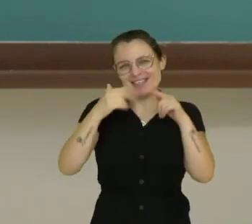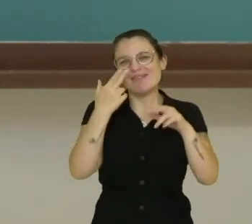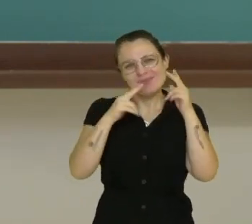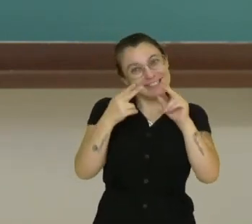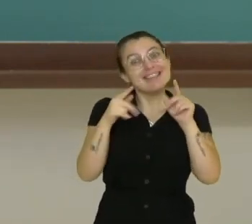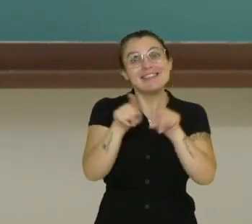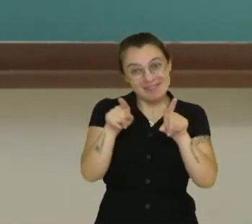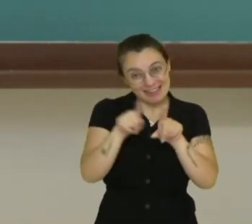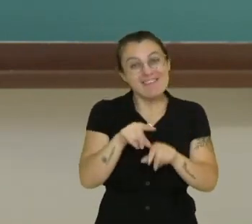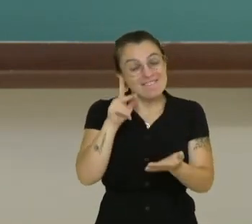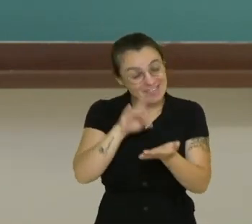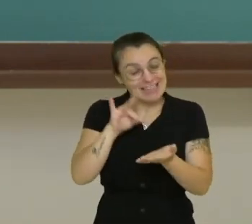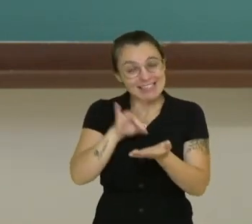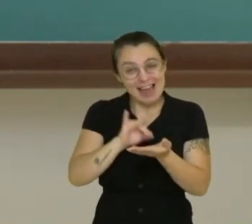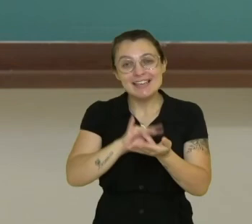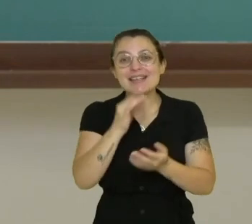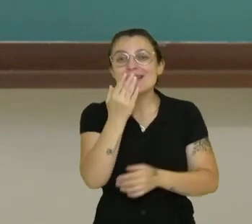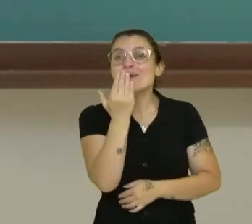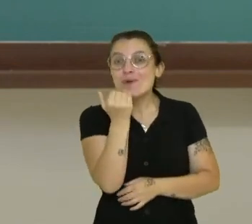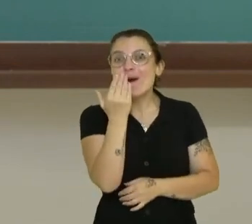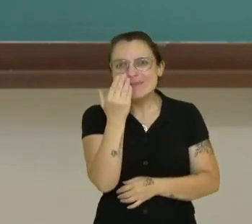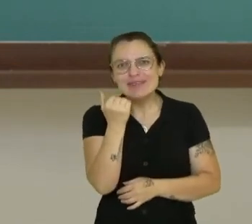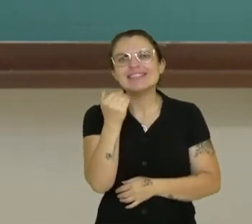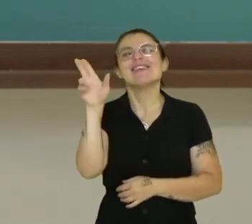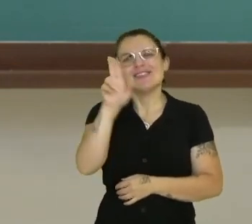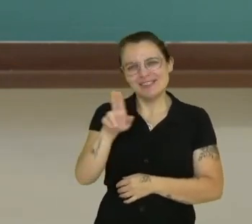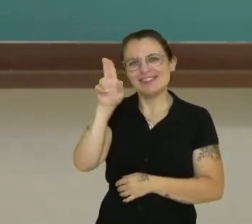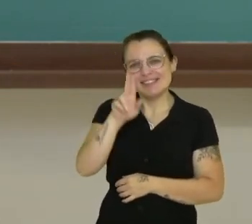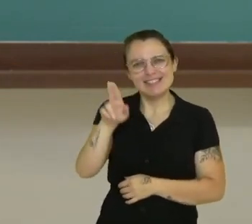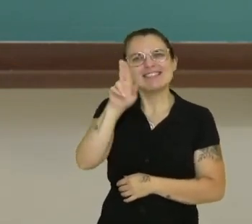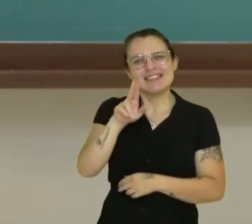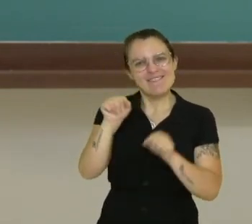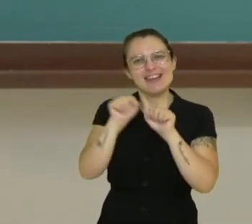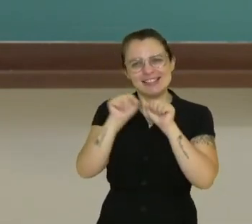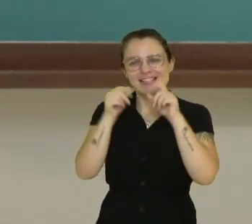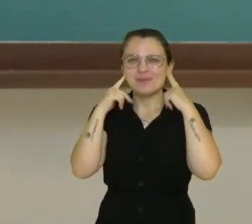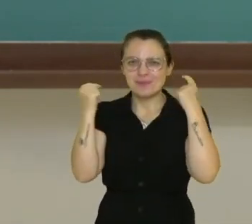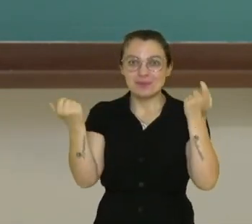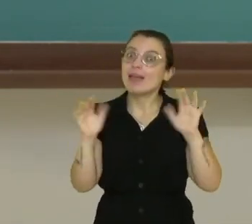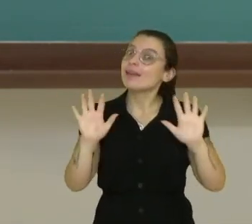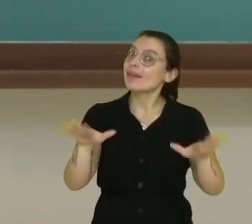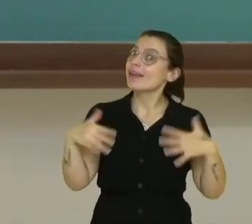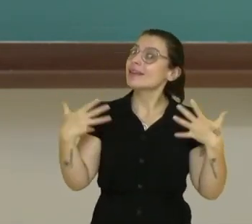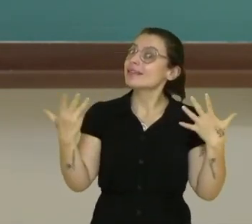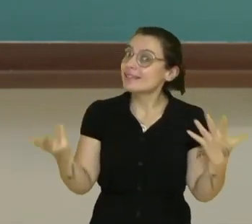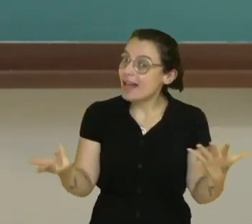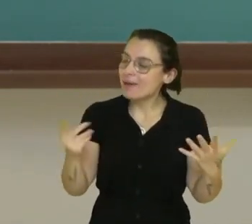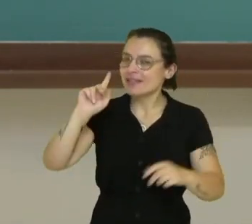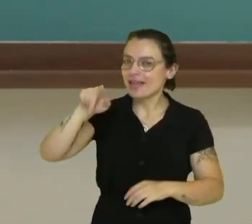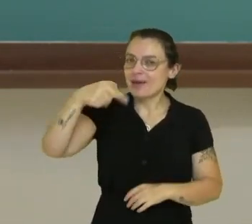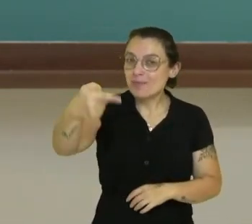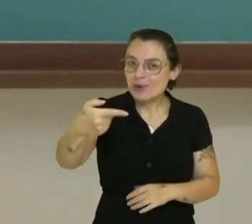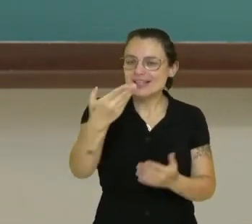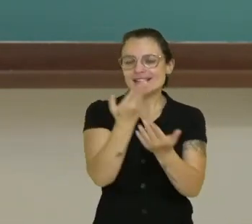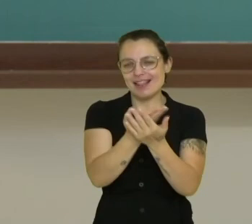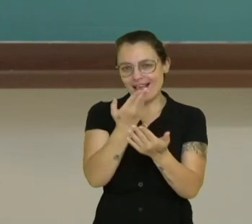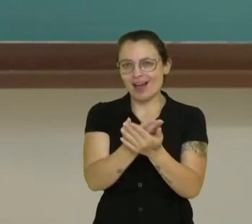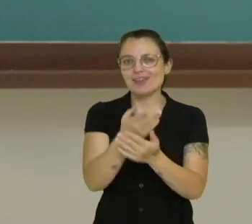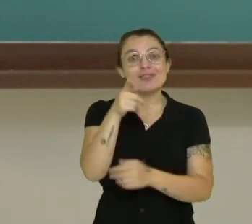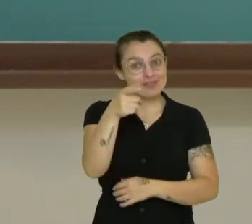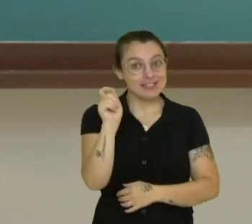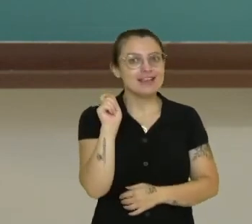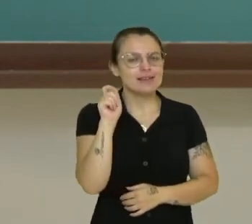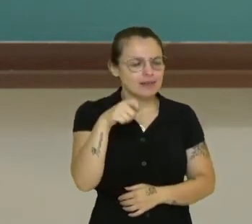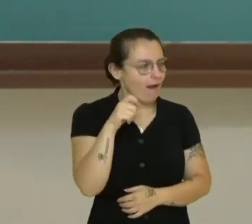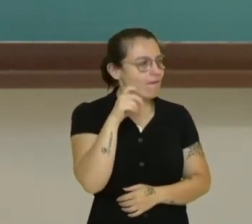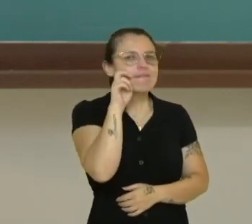poder produzir novas possibilidades de sons. Quem sabe agora, a partir de hoje, depois da nossa aula, você também